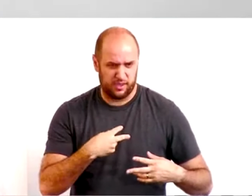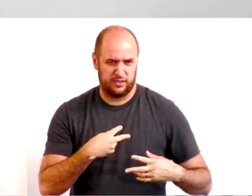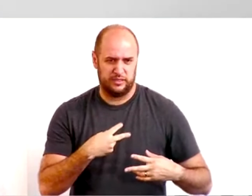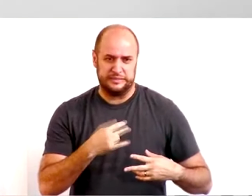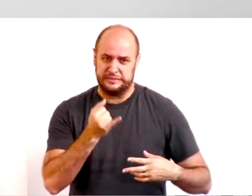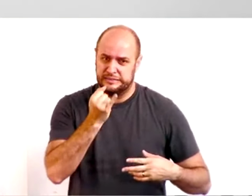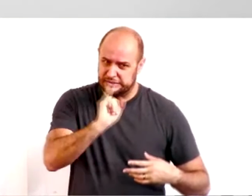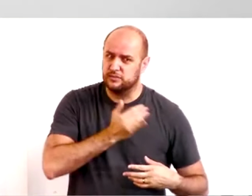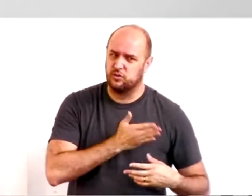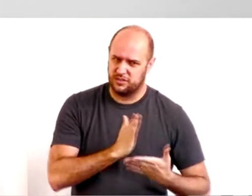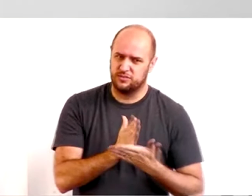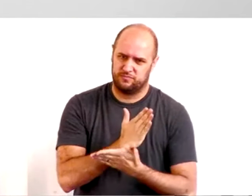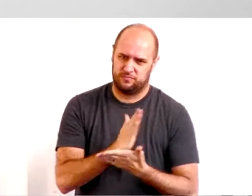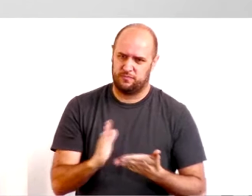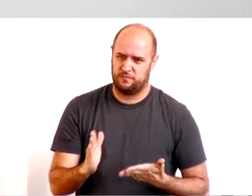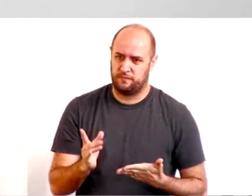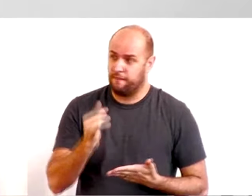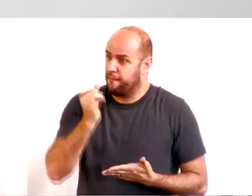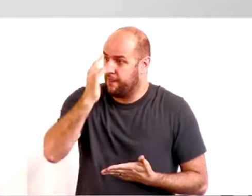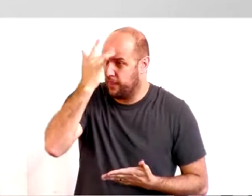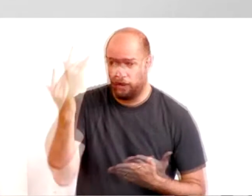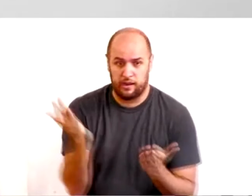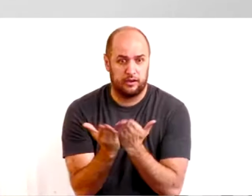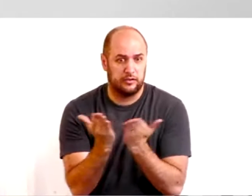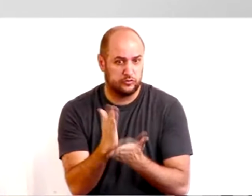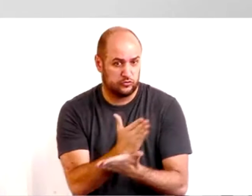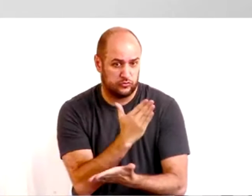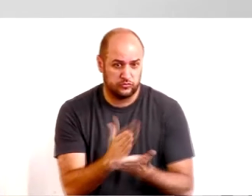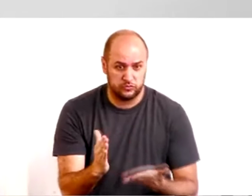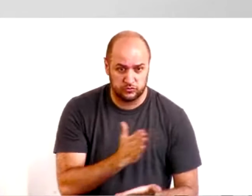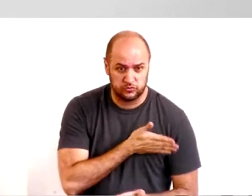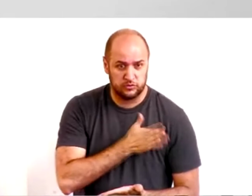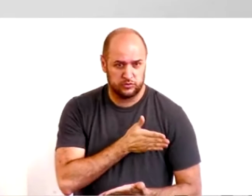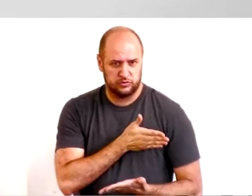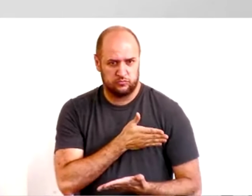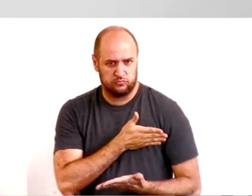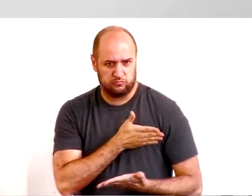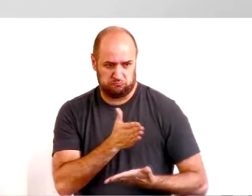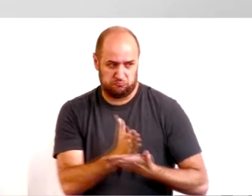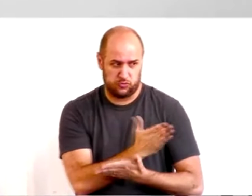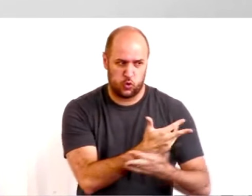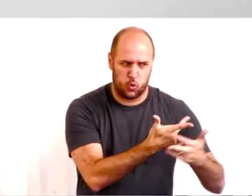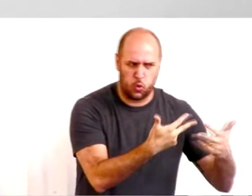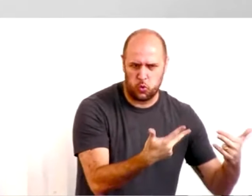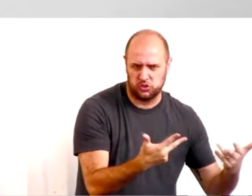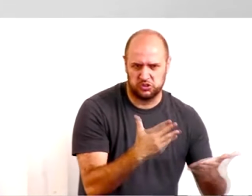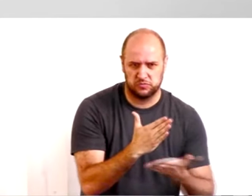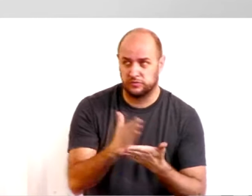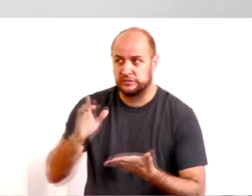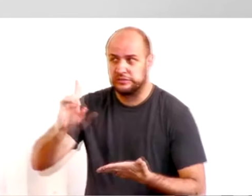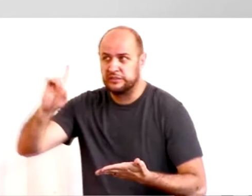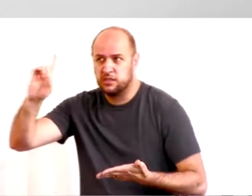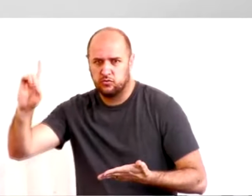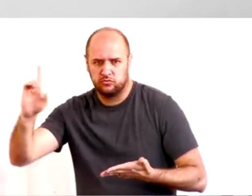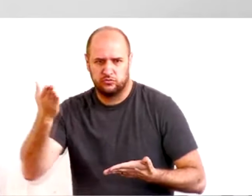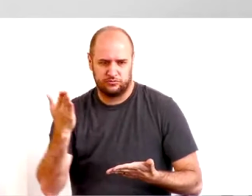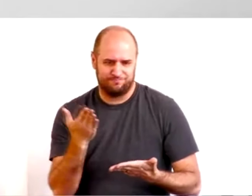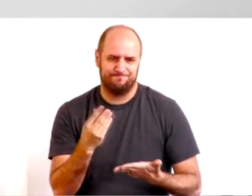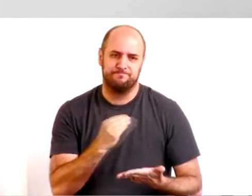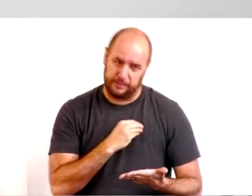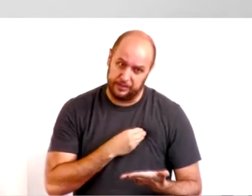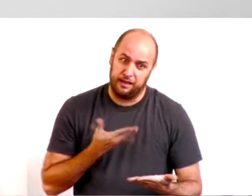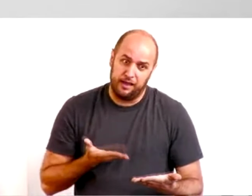Quando um crente tem o seu coração dividido entre o Deus verdadeiro e um outro Deus falso, ele está